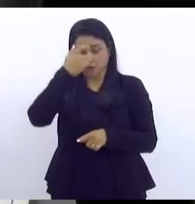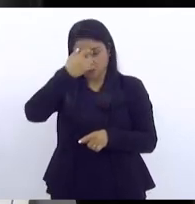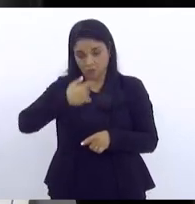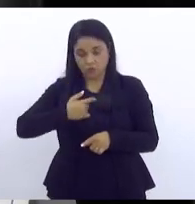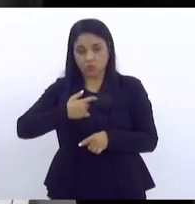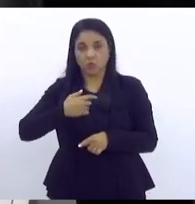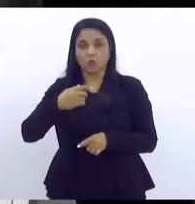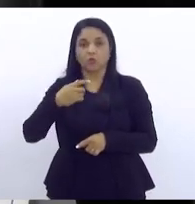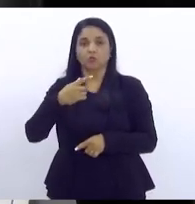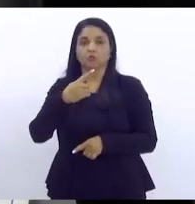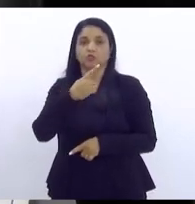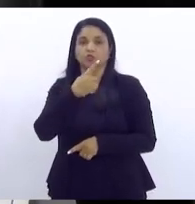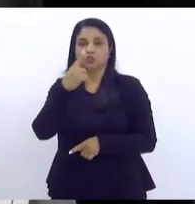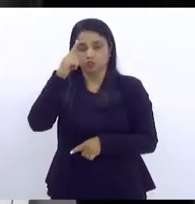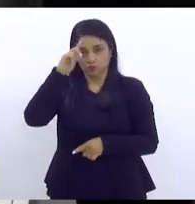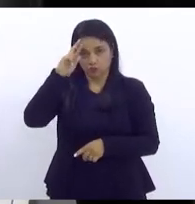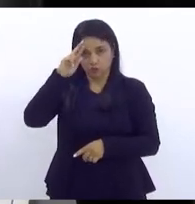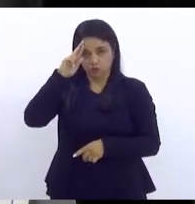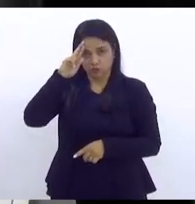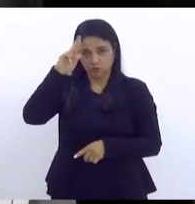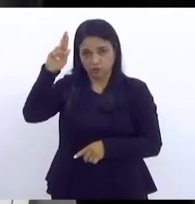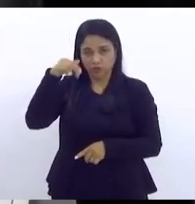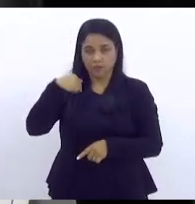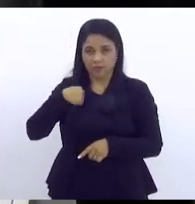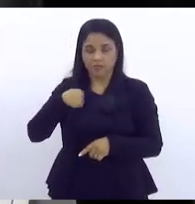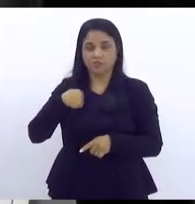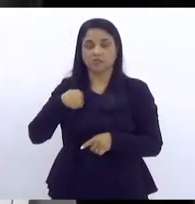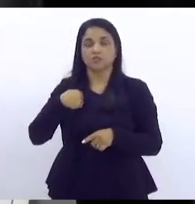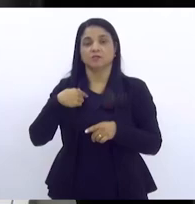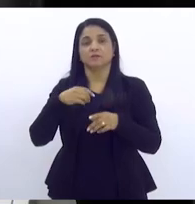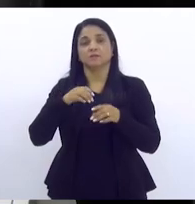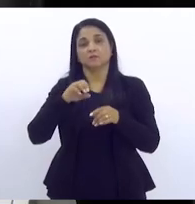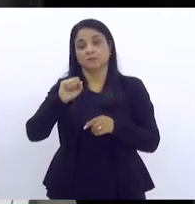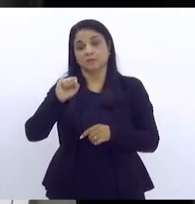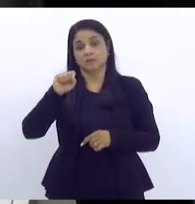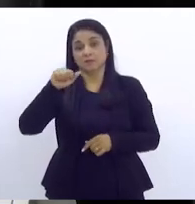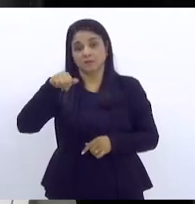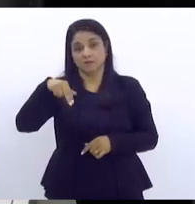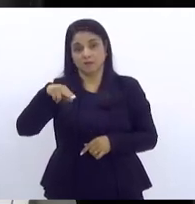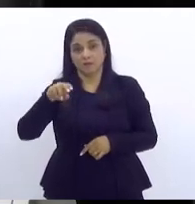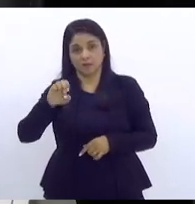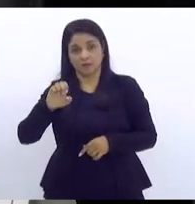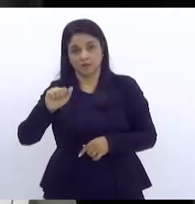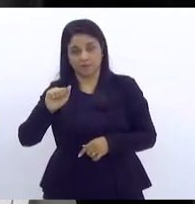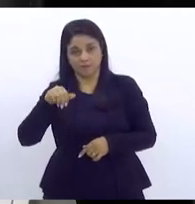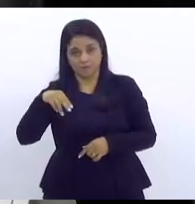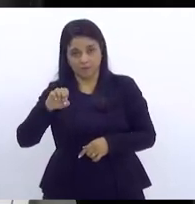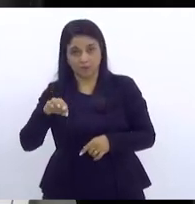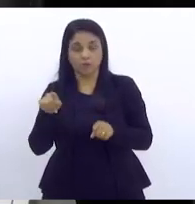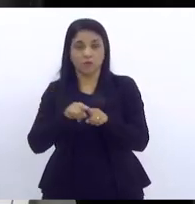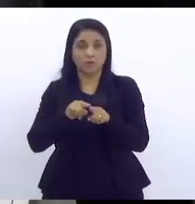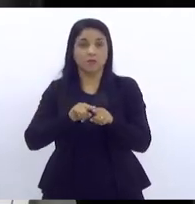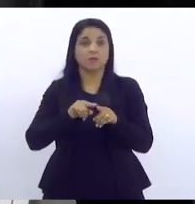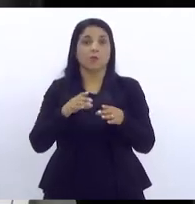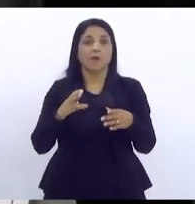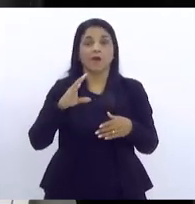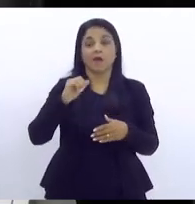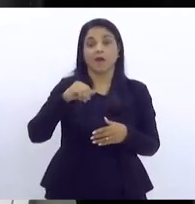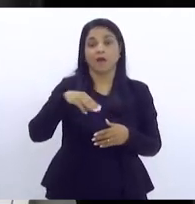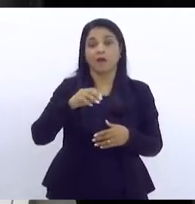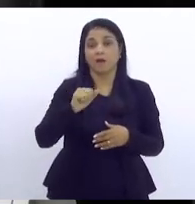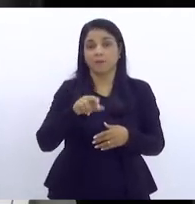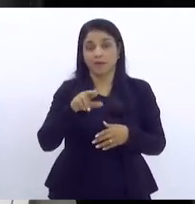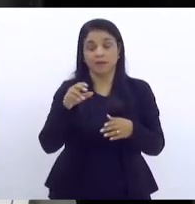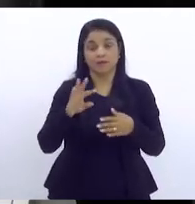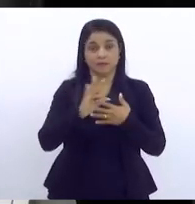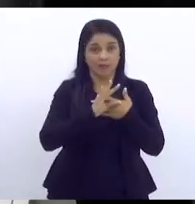gerente estou o gerente da câmara técnica de saneamento mas a a agência reguladora também tem uma câmara técnica que é uma câmara técnica de política econômica